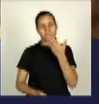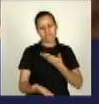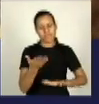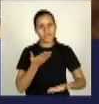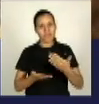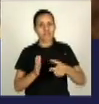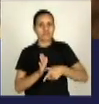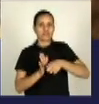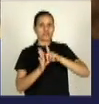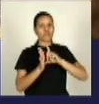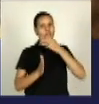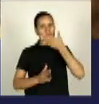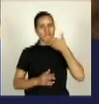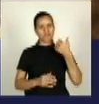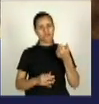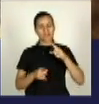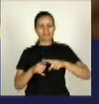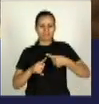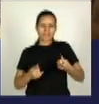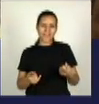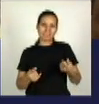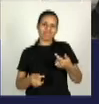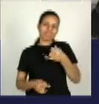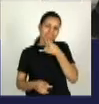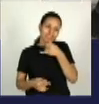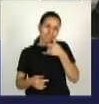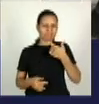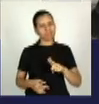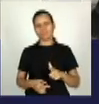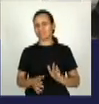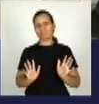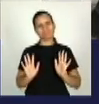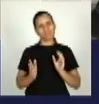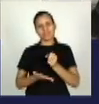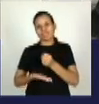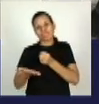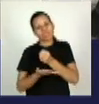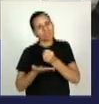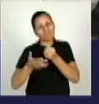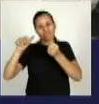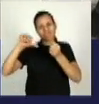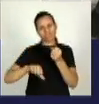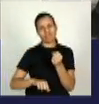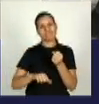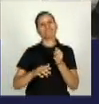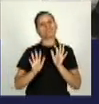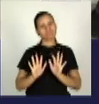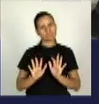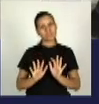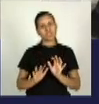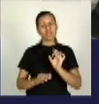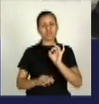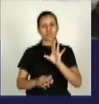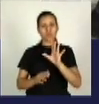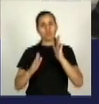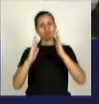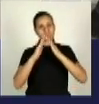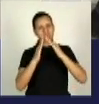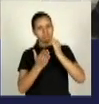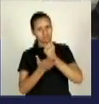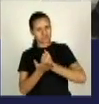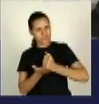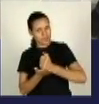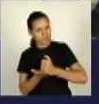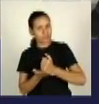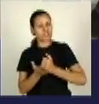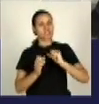necessário algum tipo de preparo anterior. Agora, infelizmente, ainda não existe isso bem estruturado. Isso está estruturado